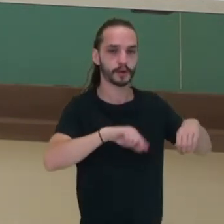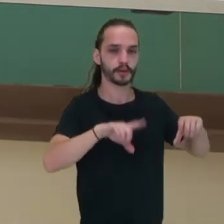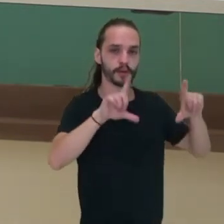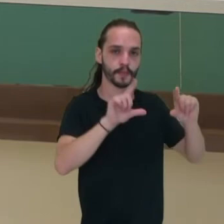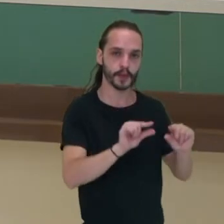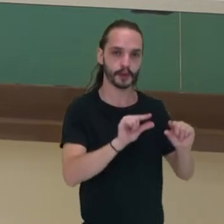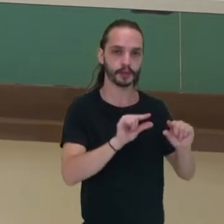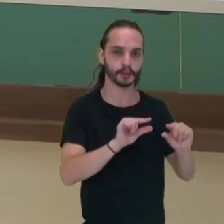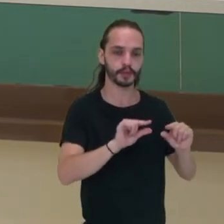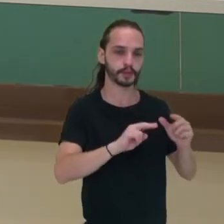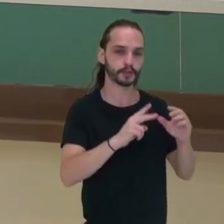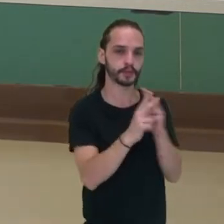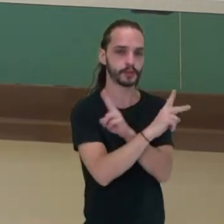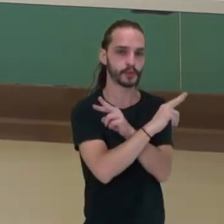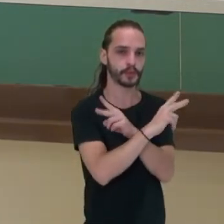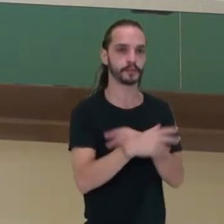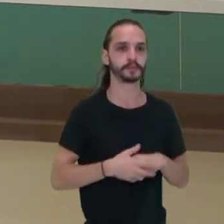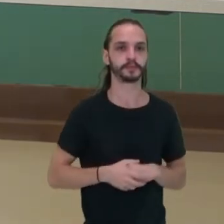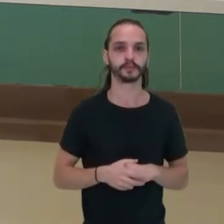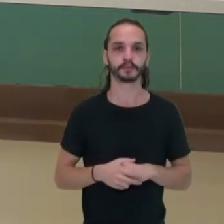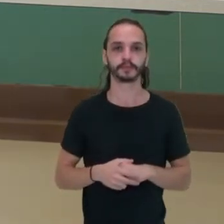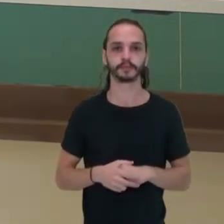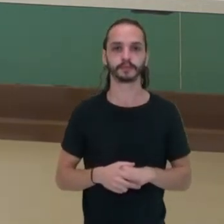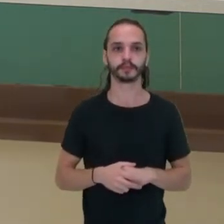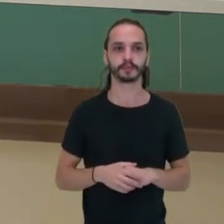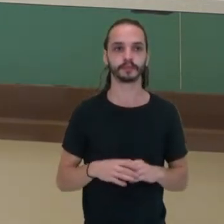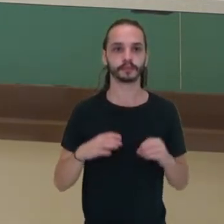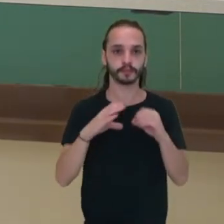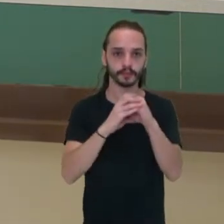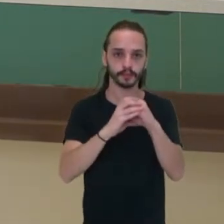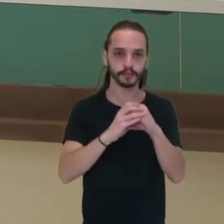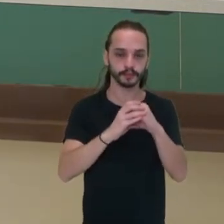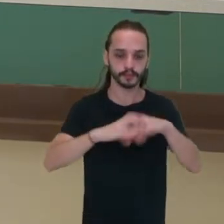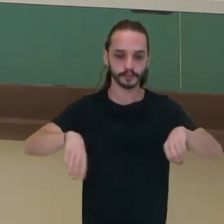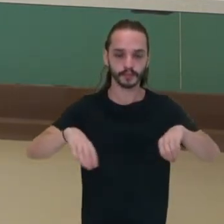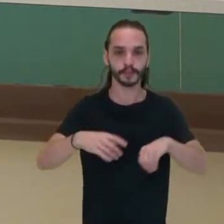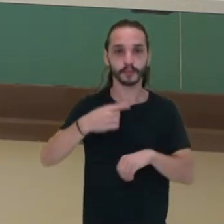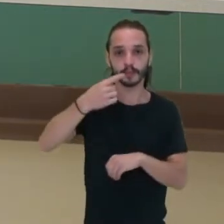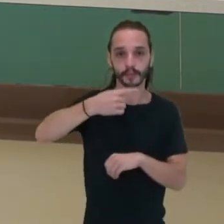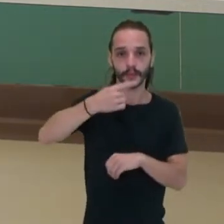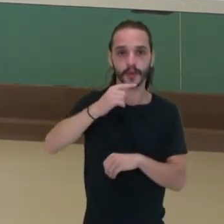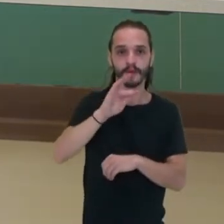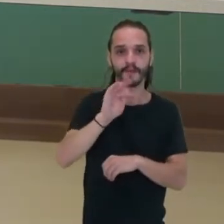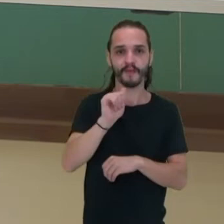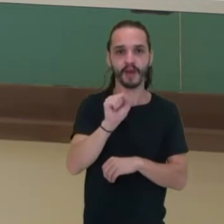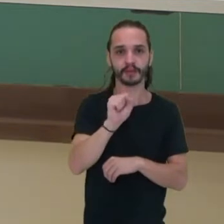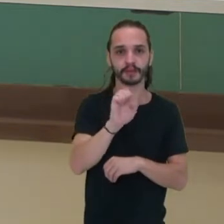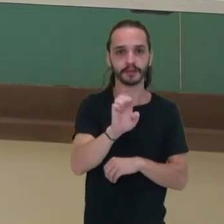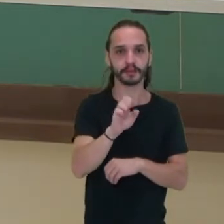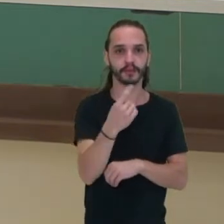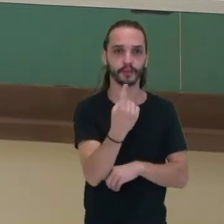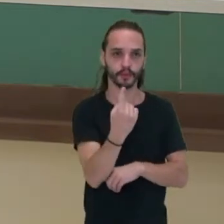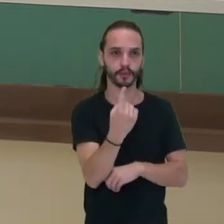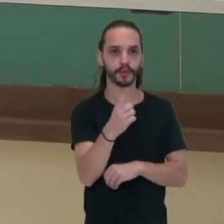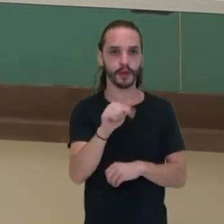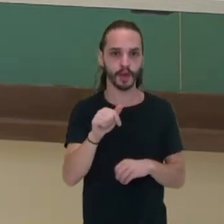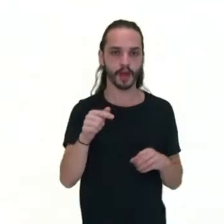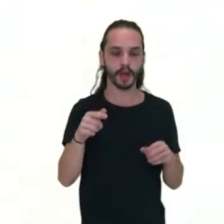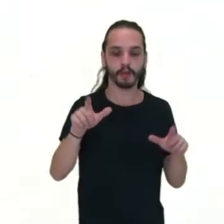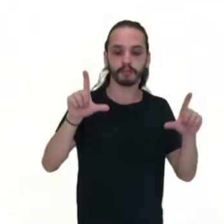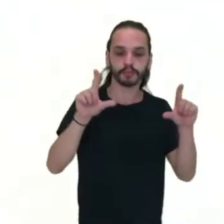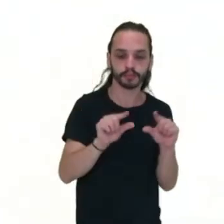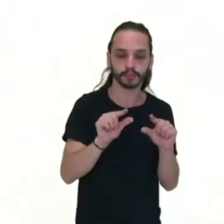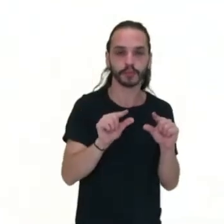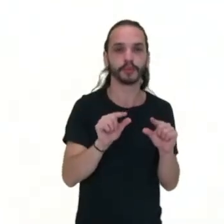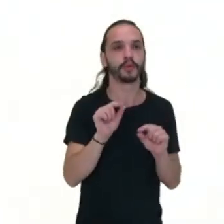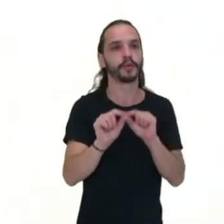gente? Primeira fase da meiose, meiose 1, lembrando, a primeira fase ali que a gente vai chamar de reducional. É a